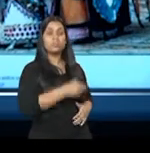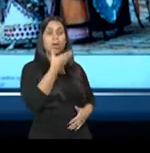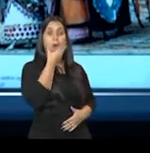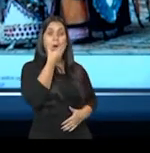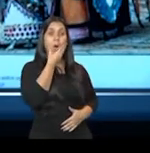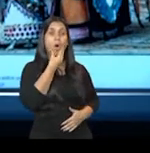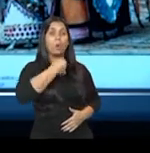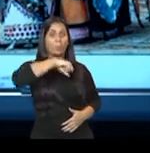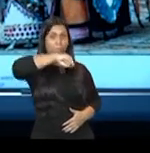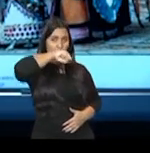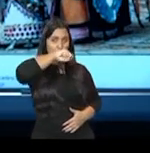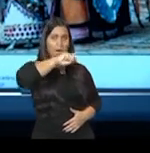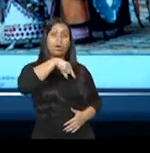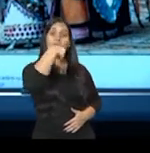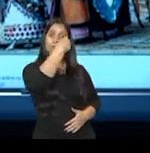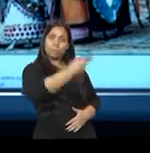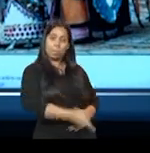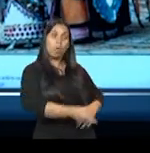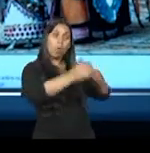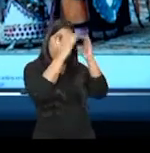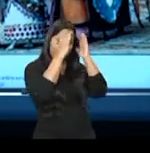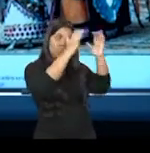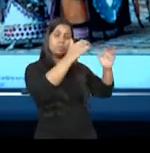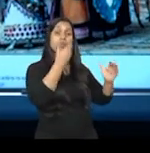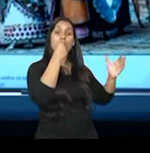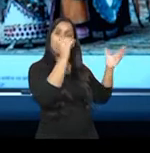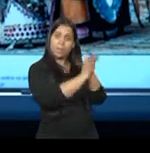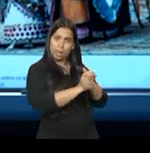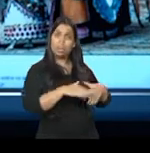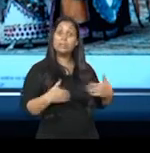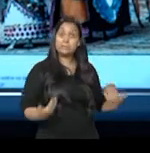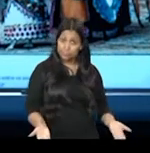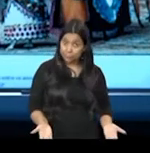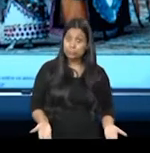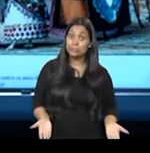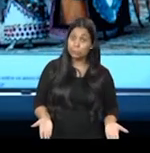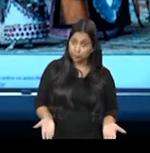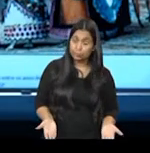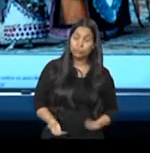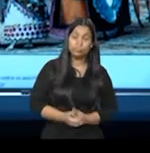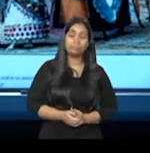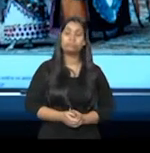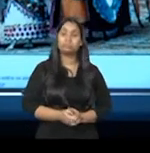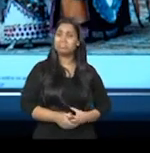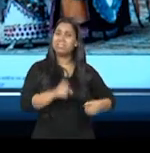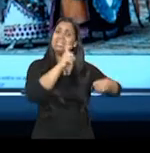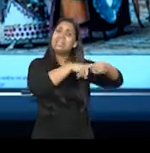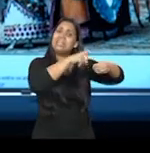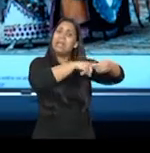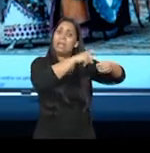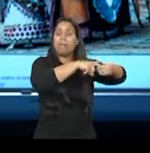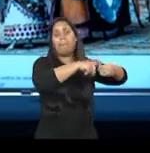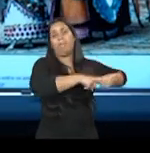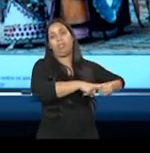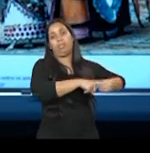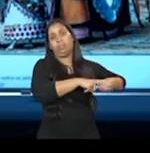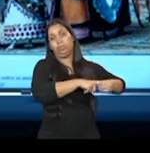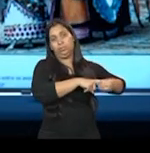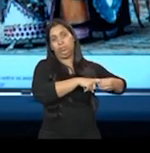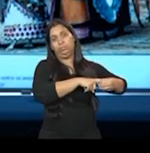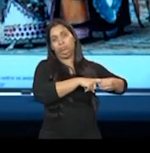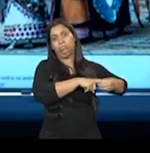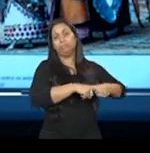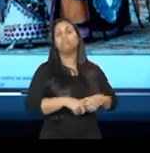pai, depois a ter uma obediência, uma submissão ao seu marido. Ela era totalmente financeira nesse mundo patriarcal, ela